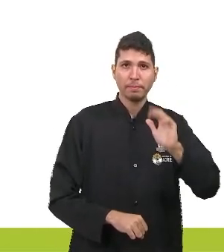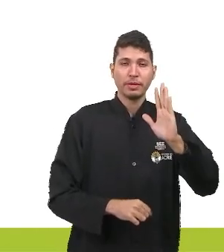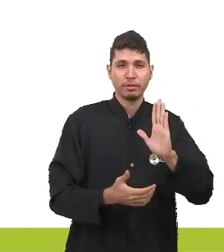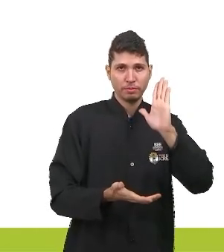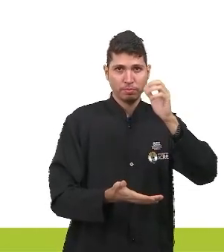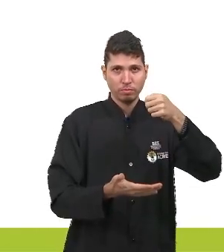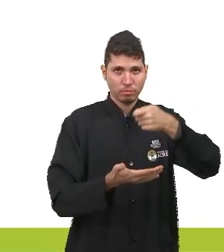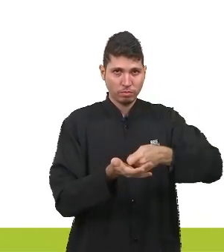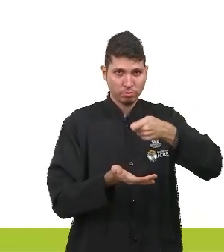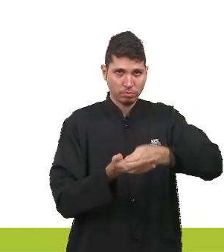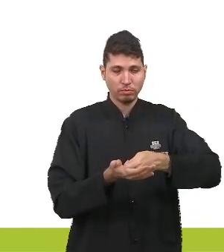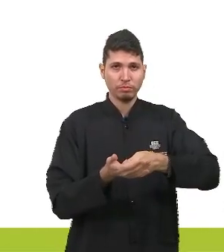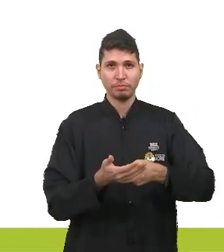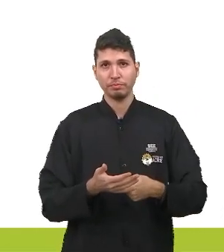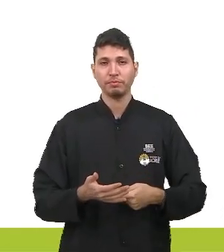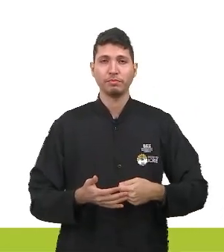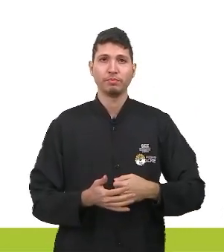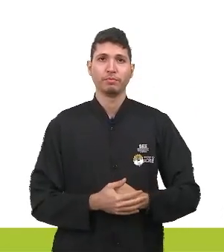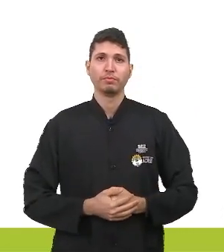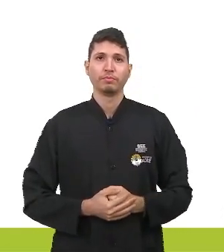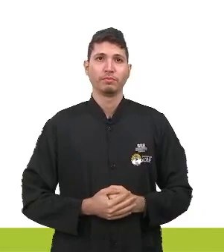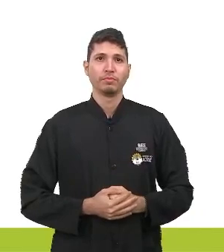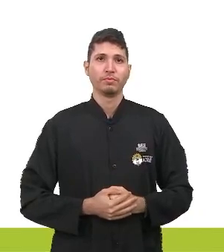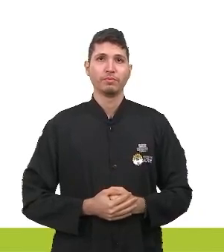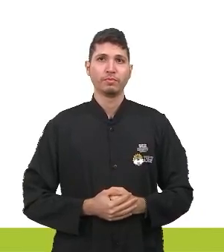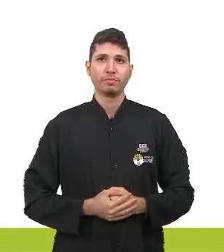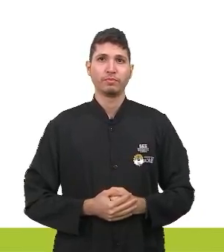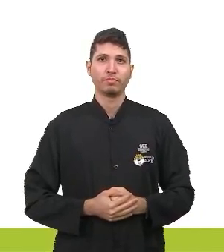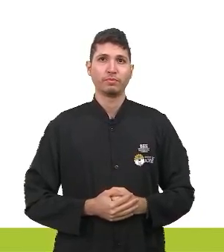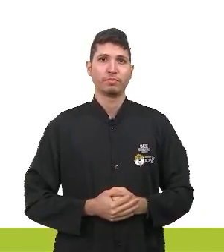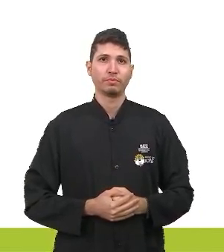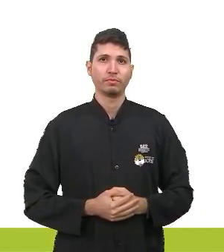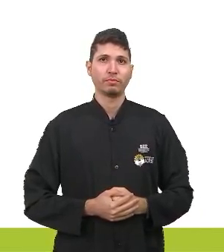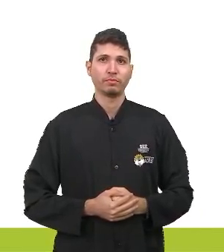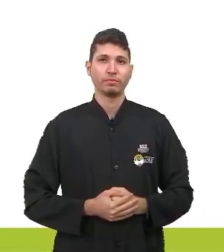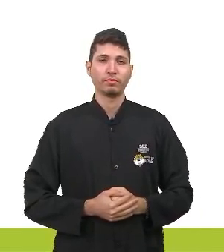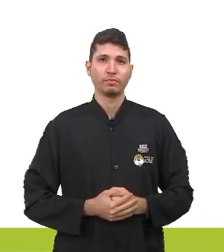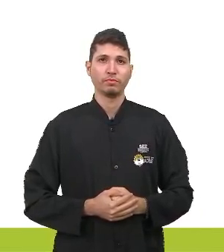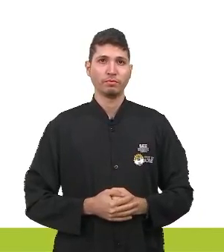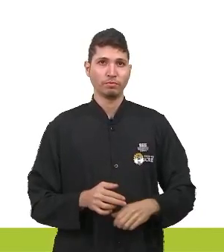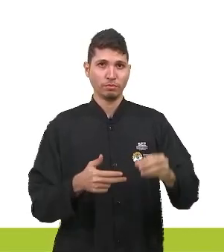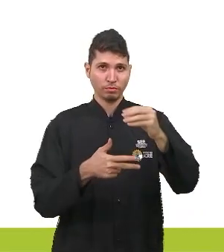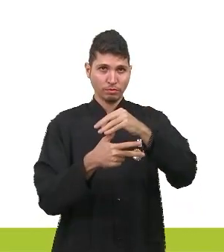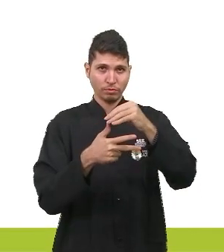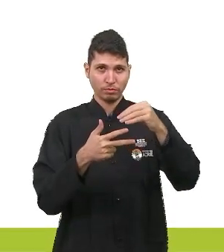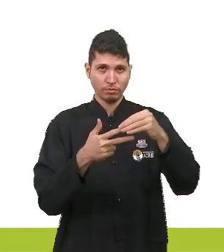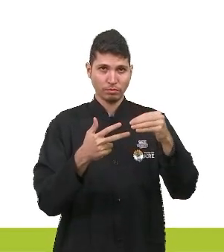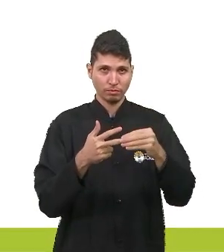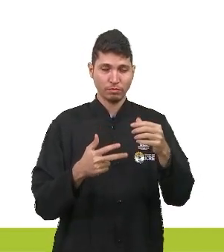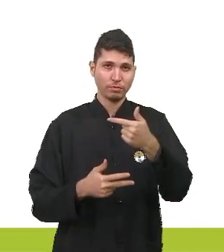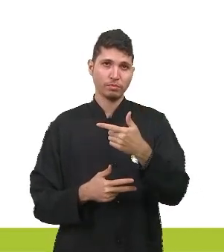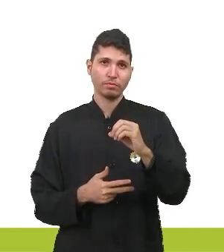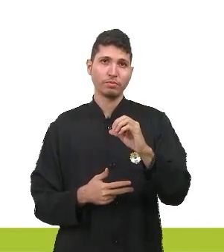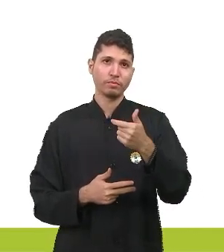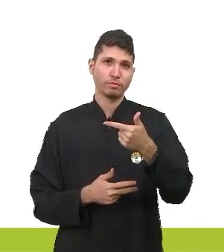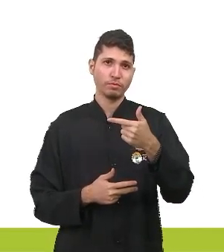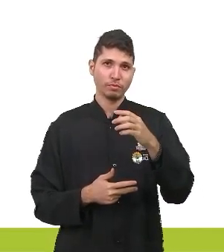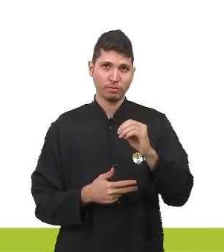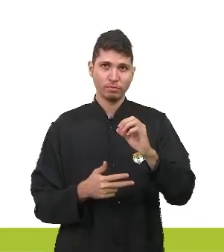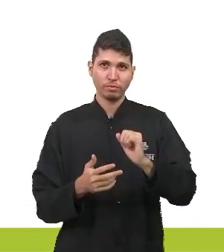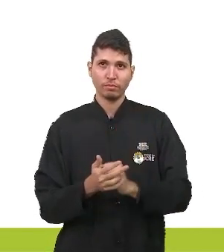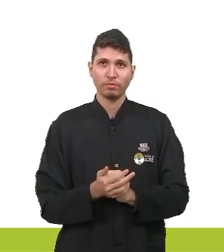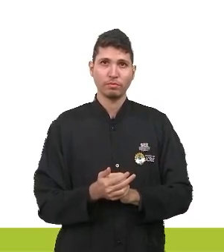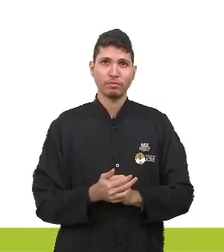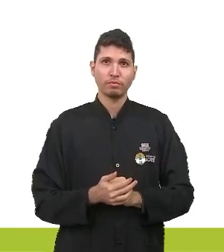a falar ainda nas próximas aulas. Olha só, lá no Enem 2020, questão